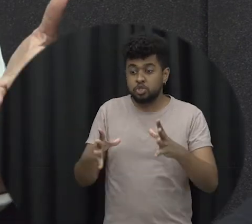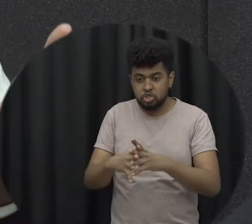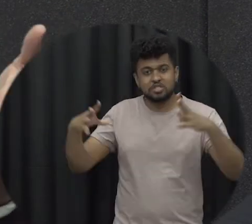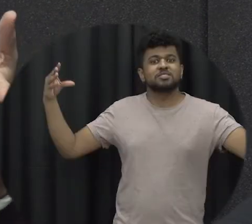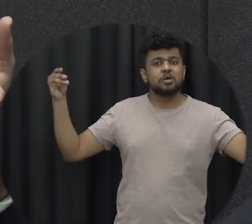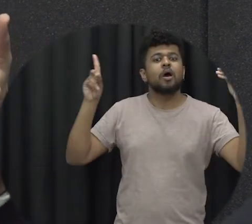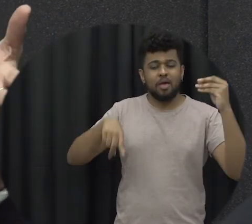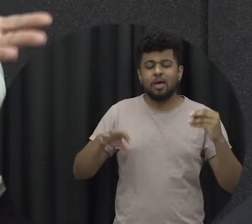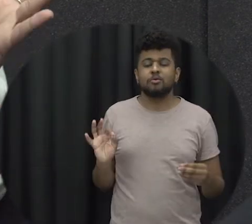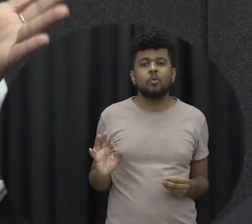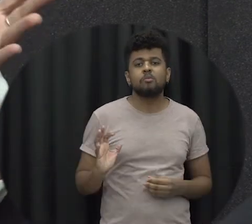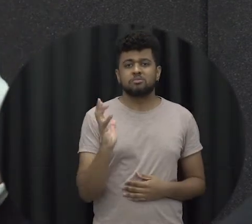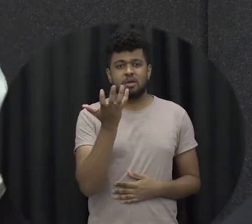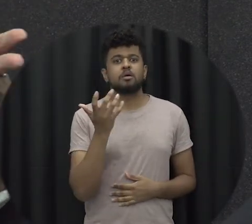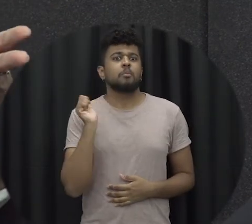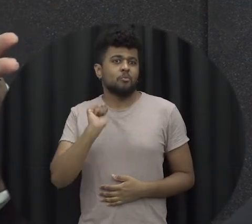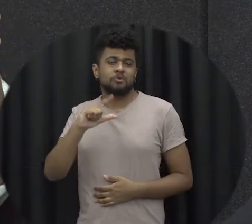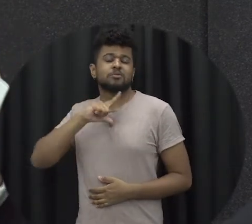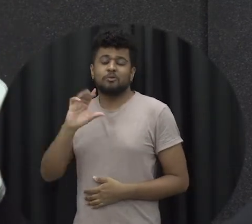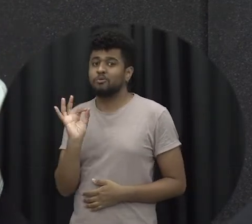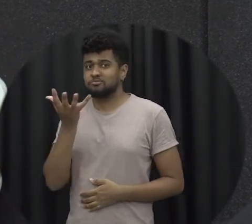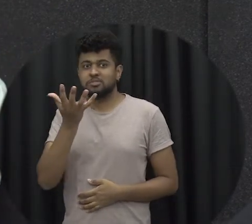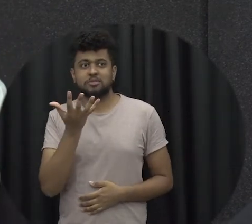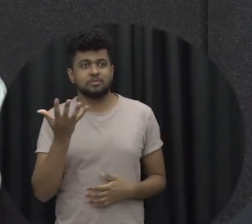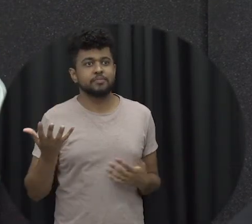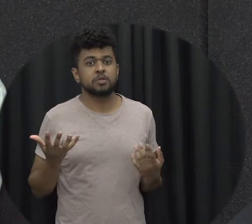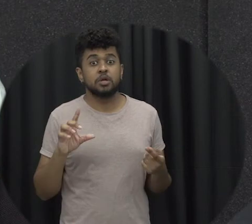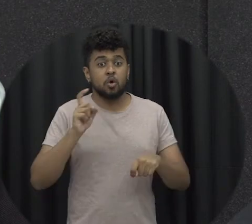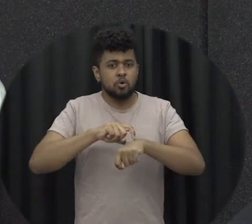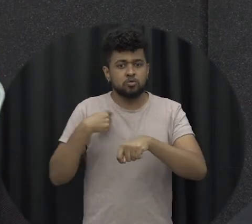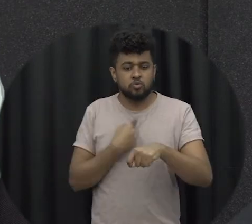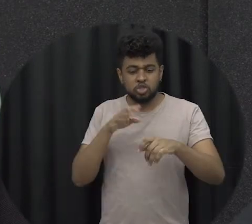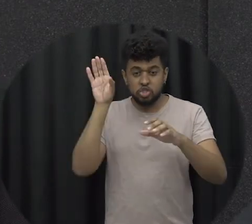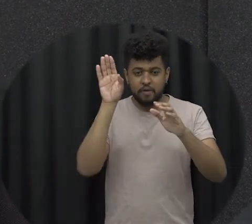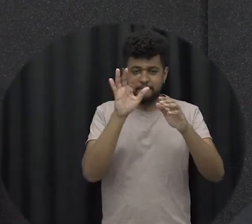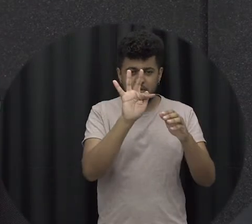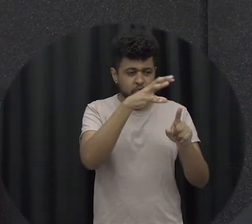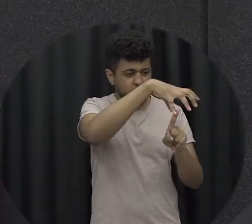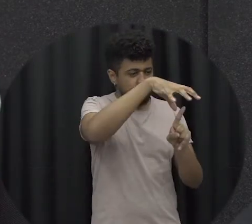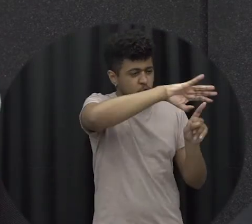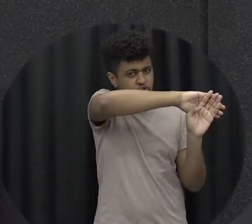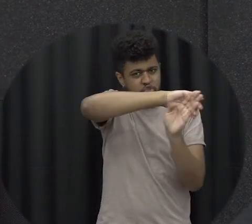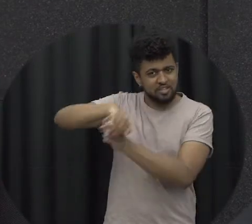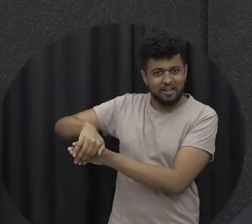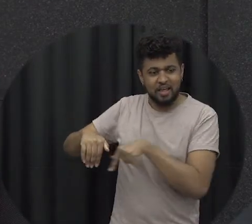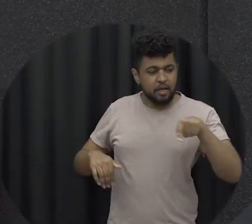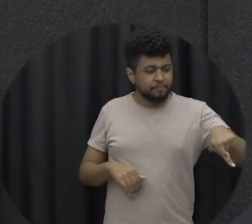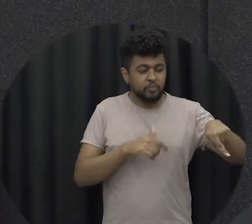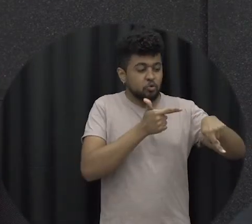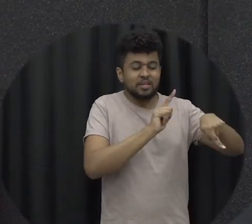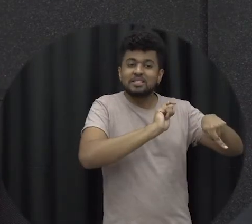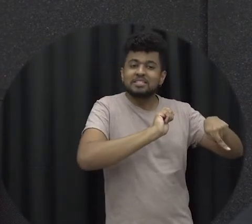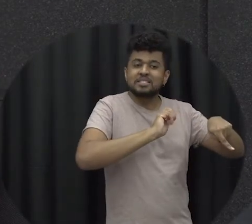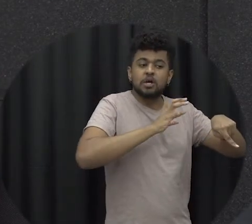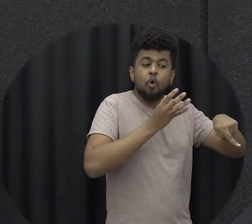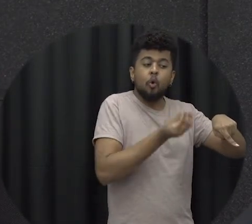efeito que, com certeza, tem uma consequência, né? Essa hora que a gente tira o fungo, não vai ter aquela molécula, não vai ter o sinal